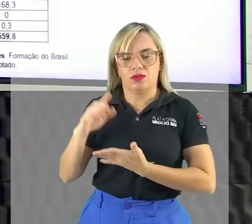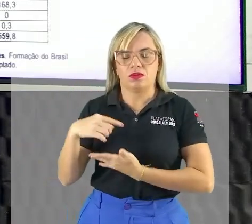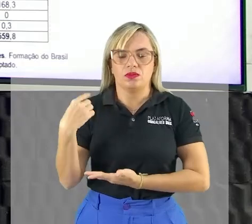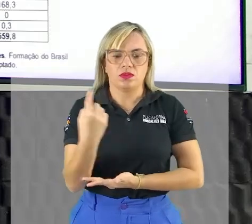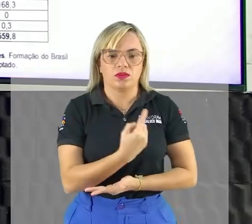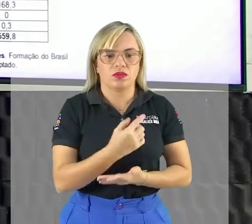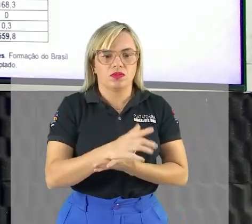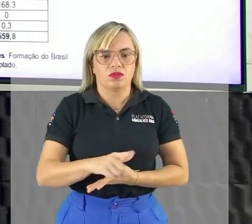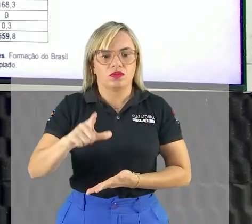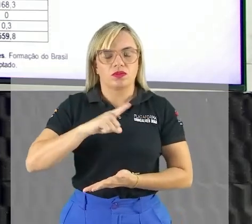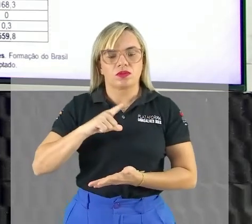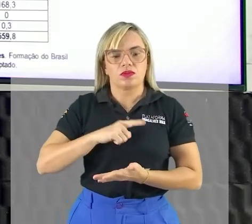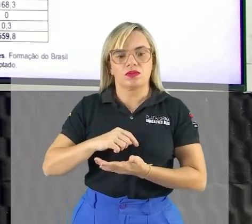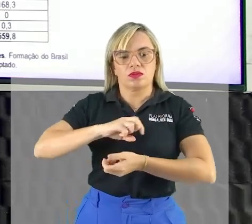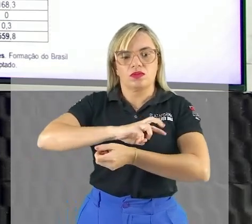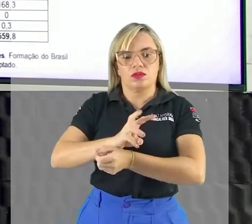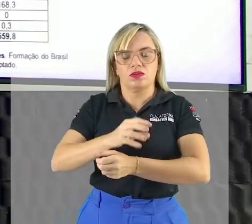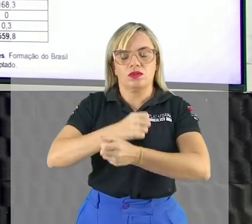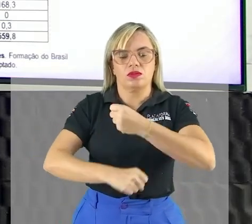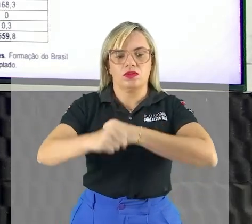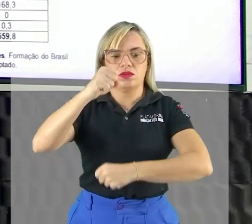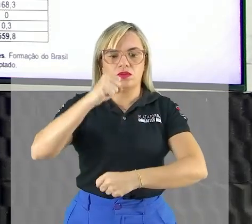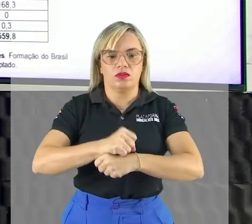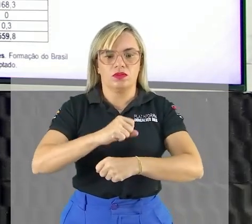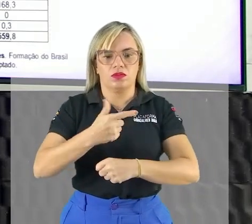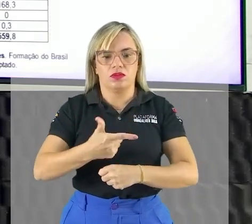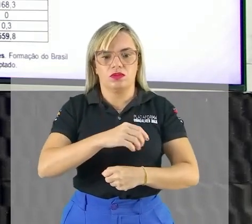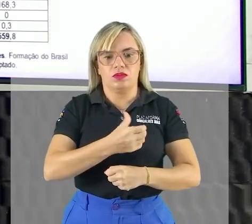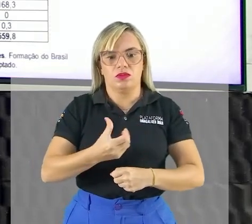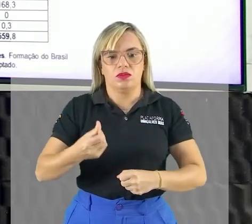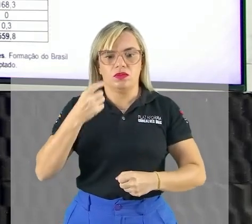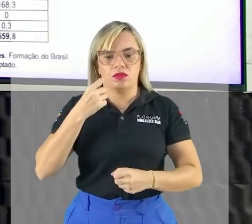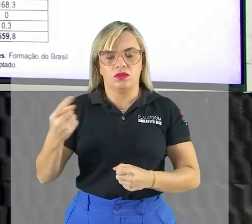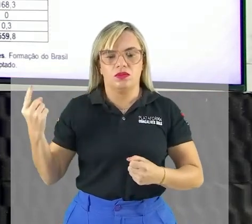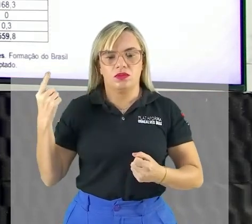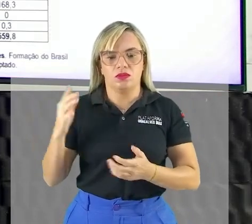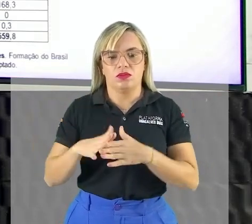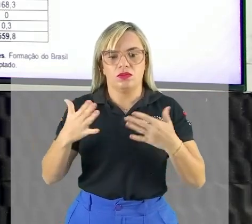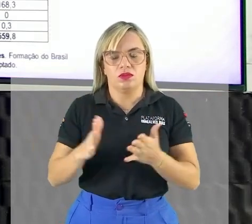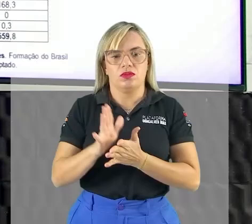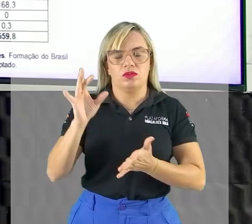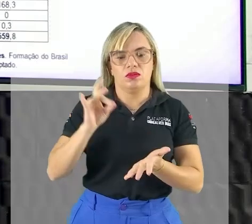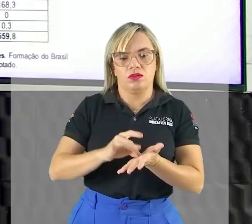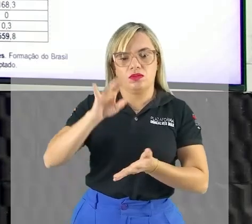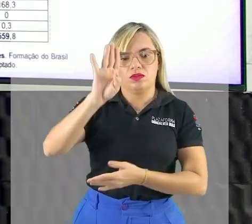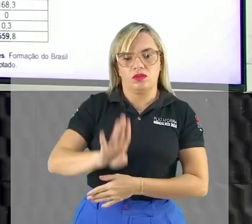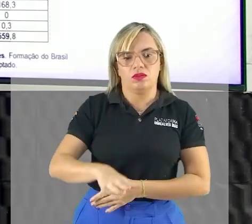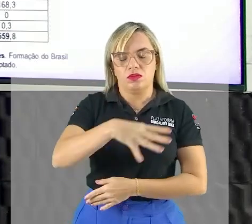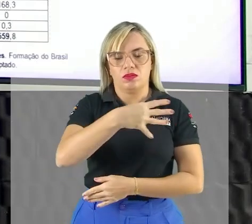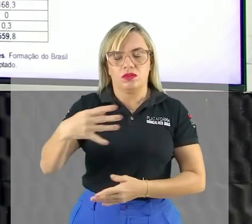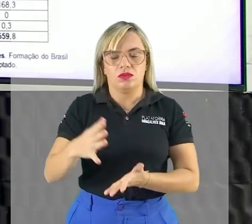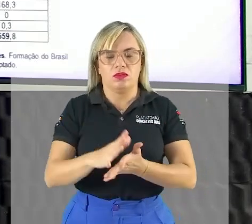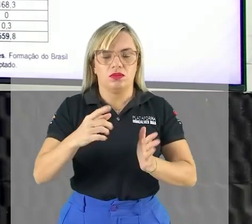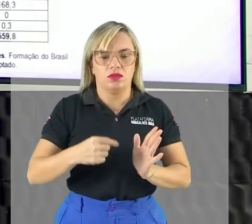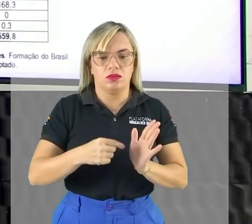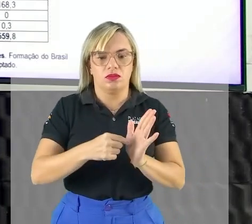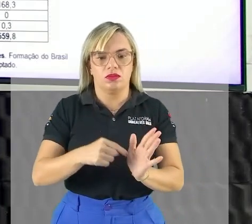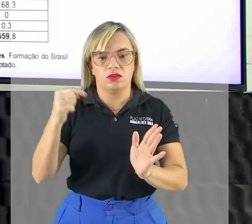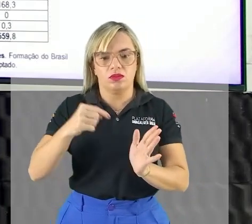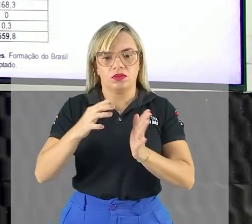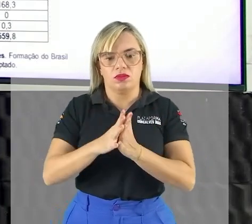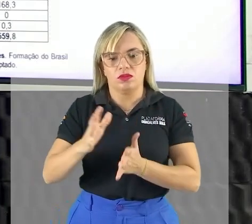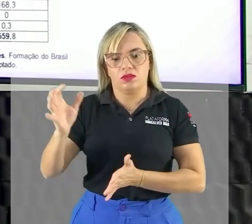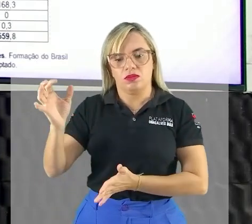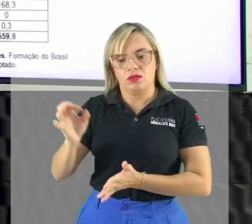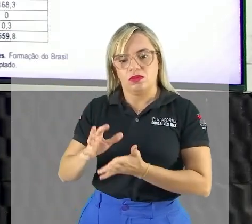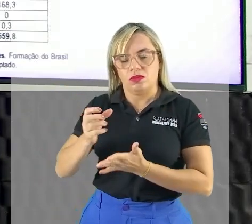temos né na 2016 um gráfico né um um na verdade uma tabela que mostra a estimativa do número de